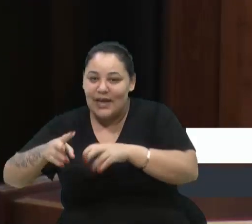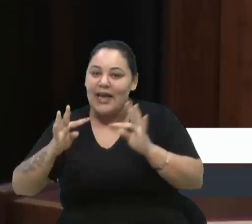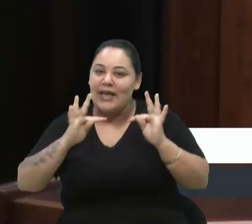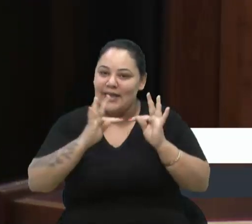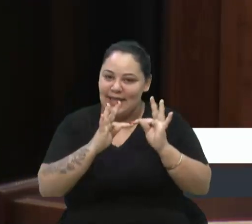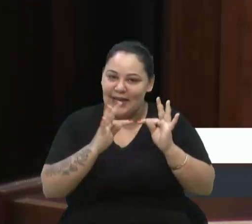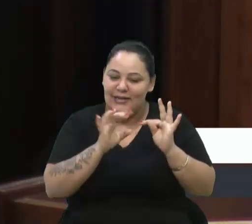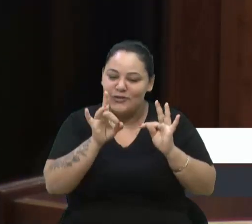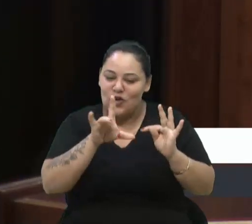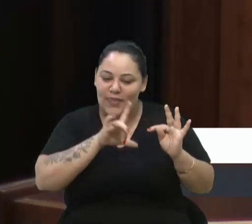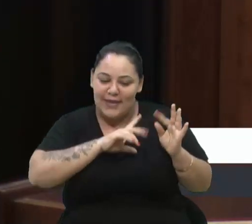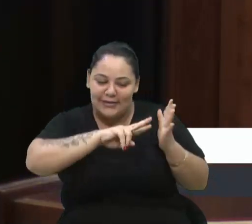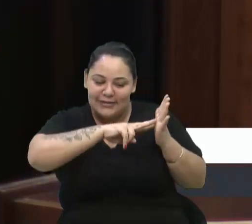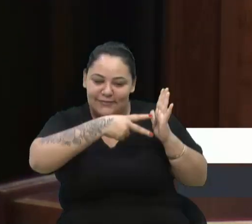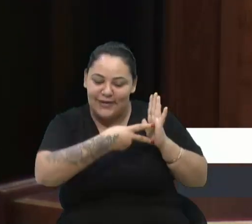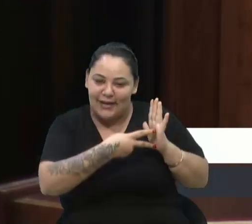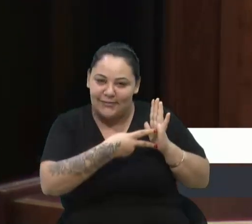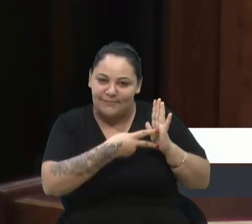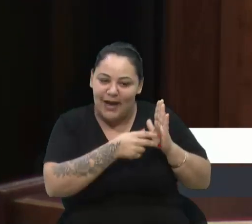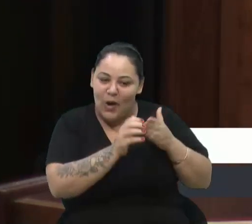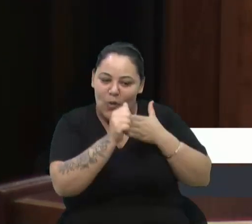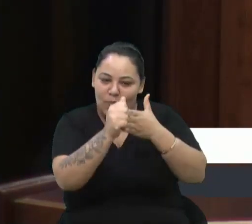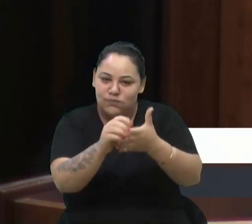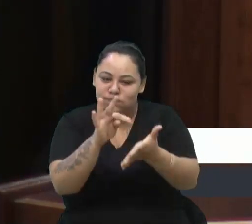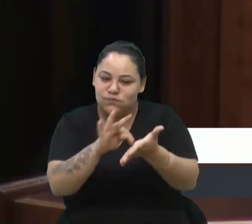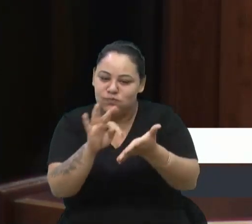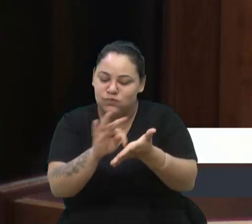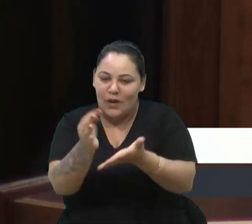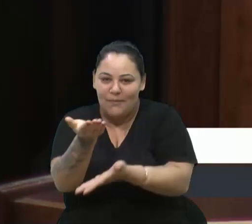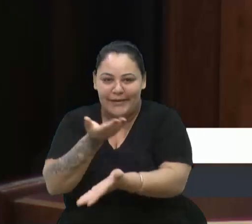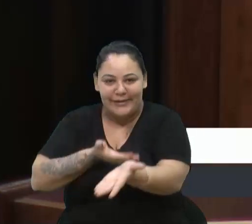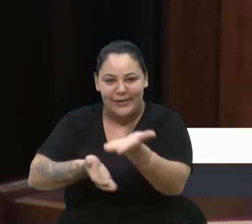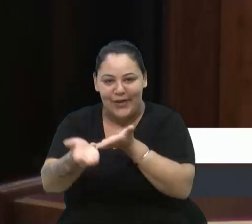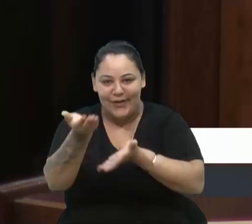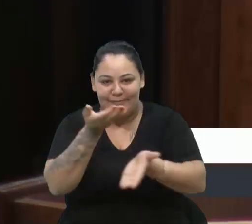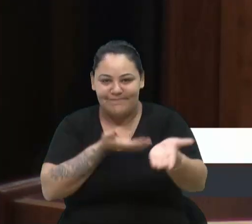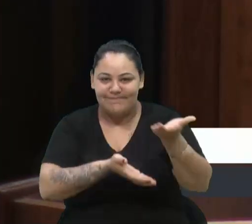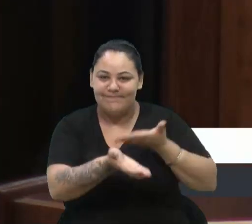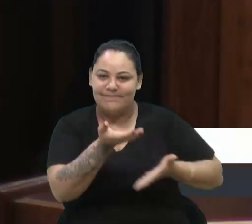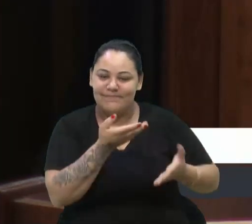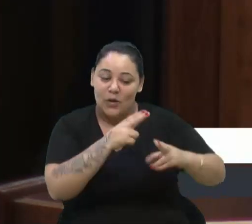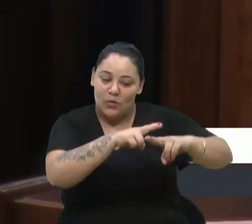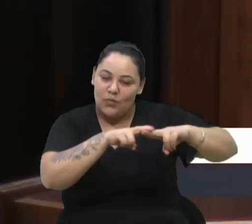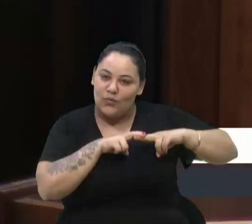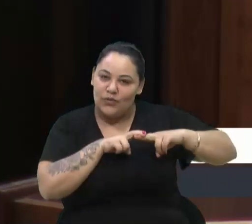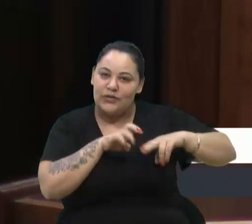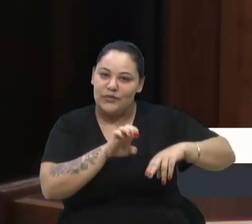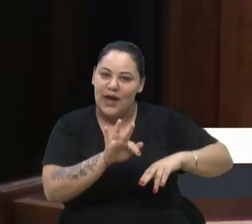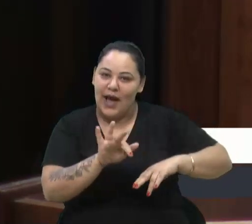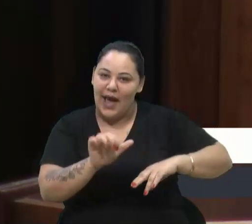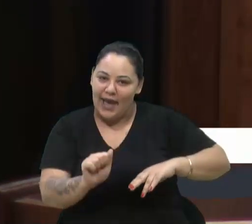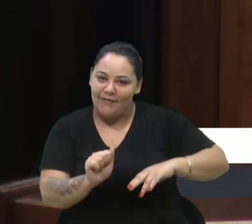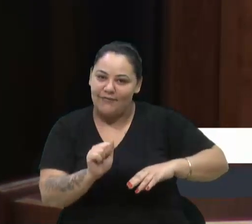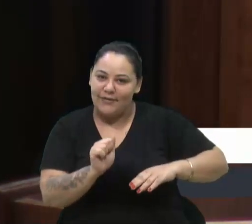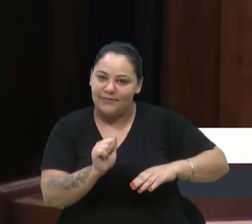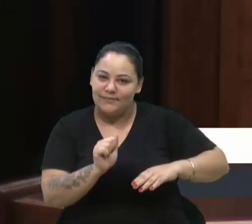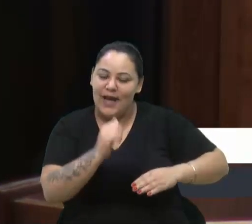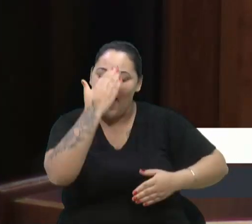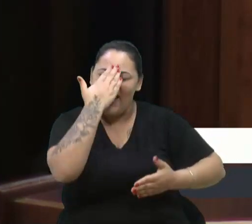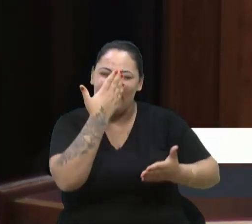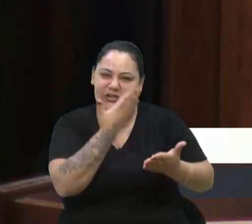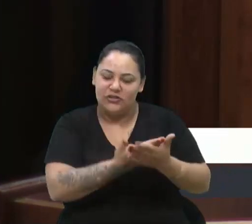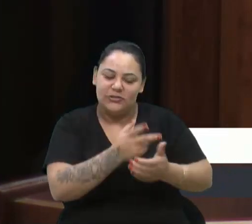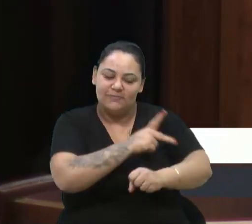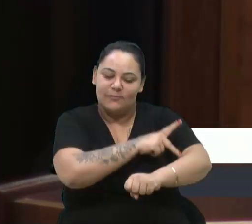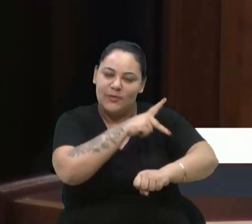significado quando acompanhadas de teorias por isso a Efa aposta tanto na Pedagogia da alternância modelo que nos